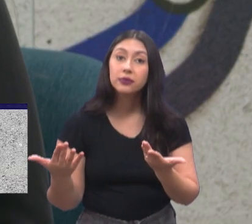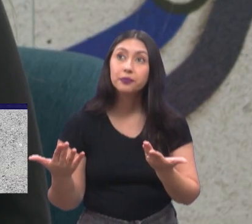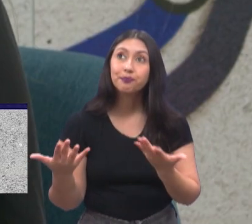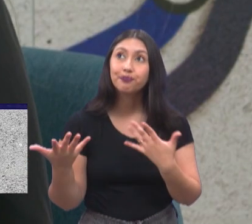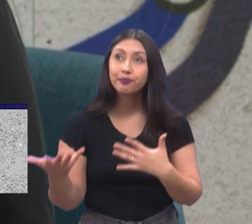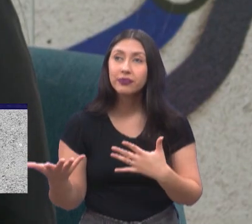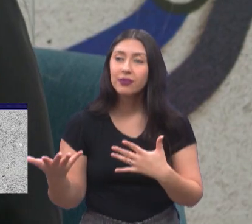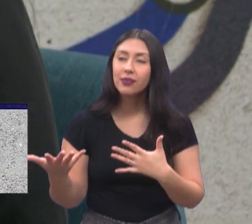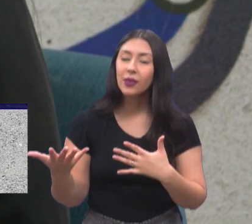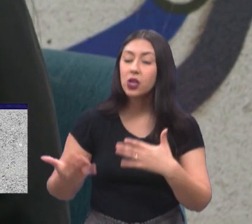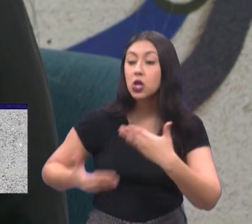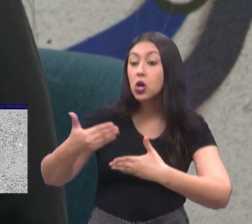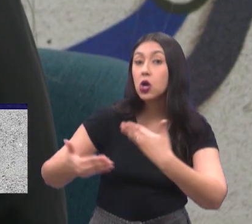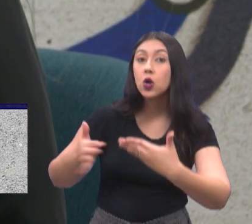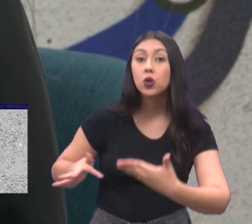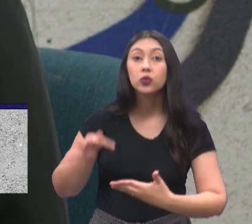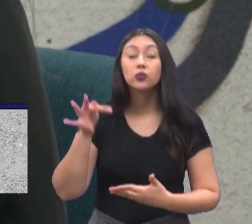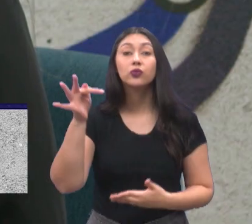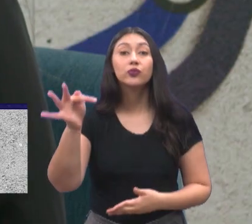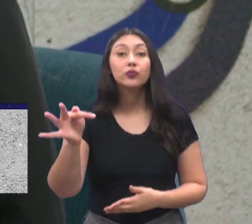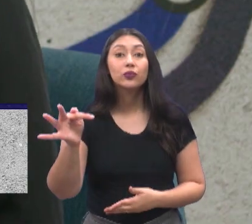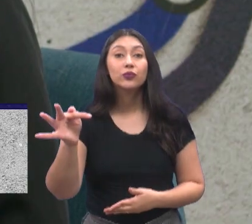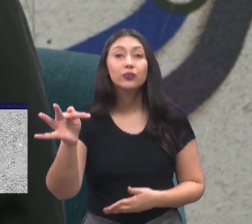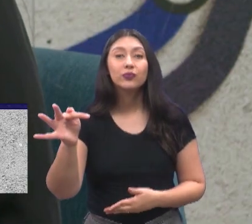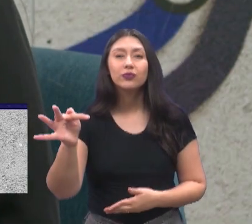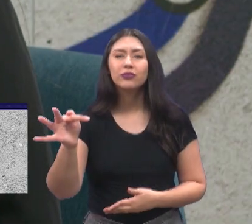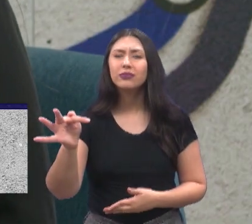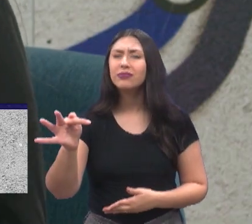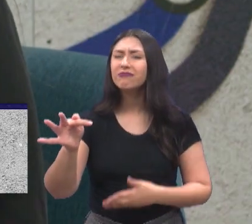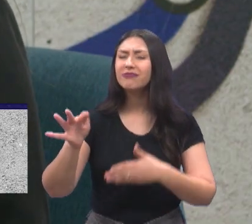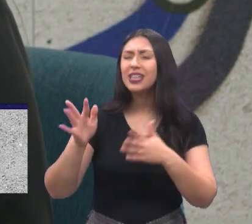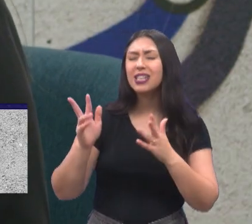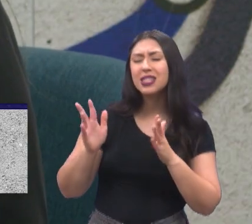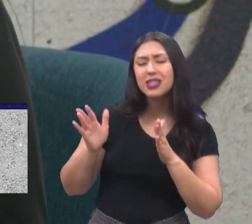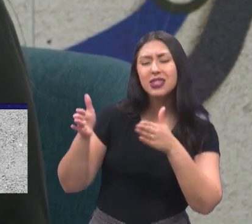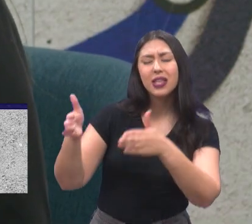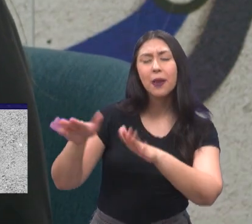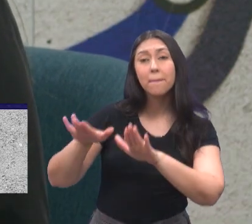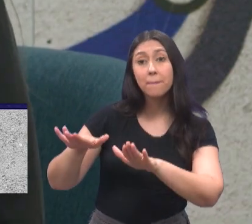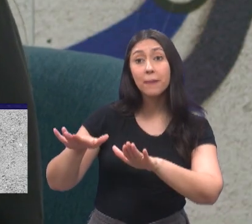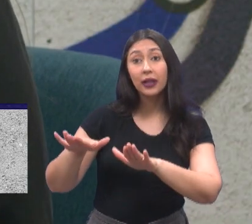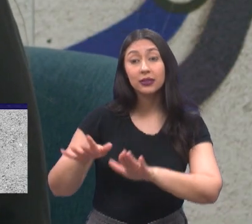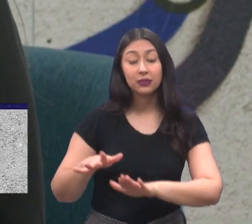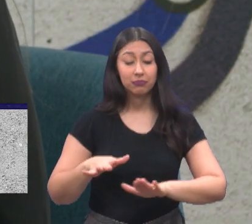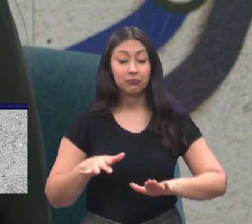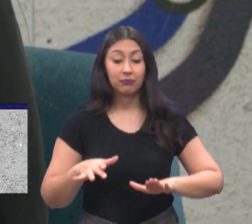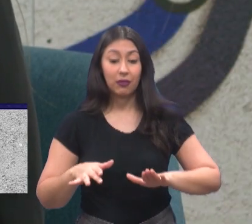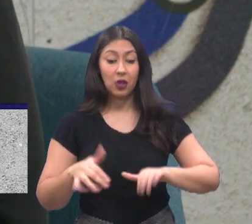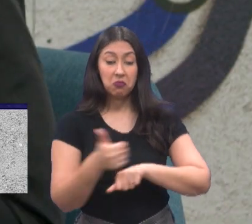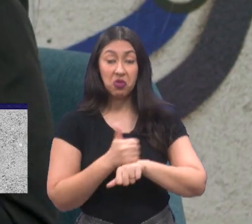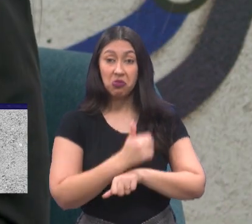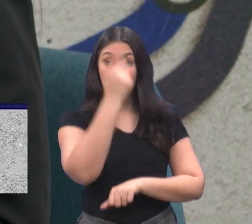a tendência, ela é um direcionamento, mas a joalheria de autor, justamente por ter trazendo